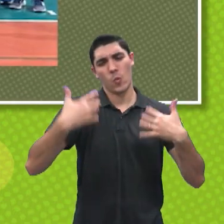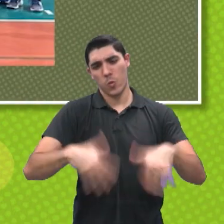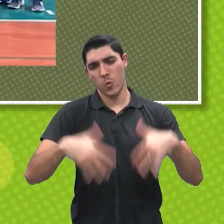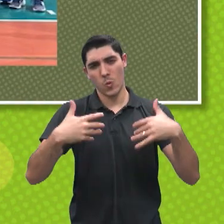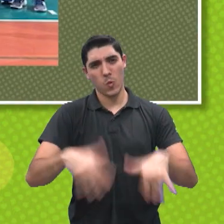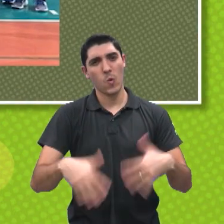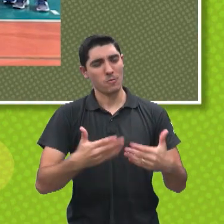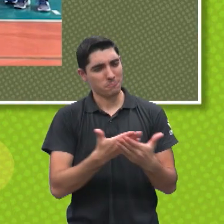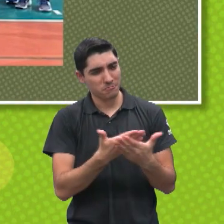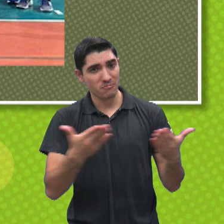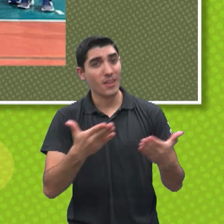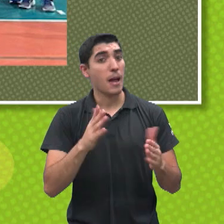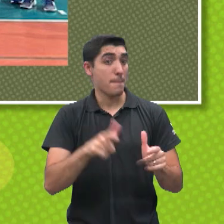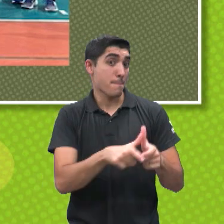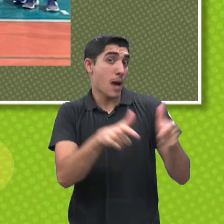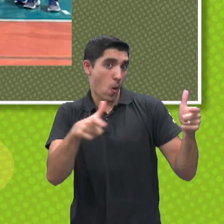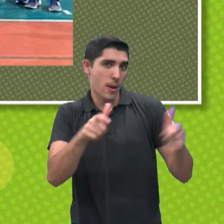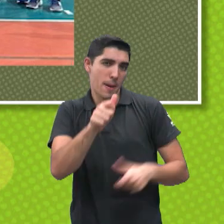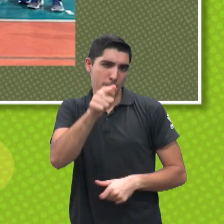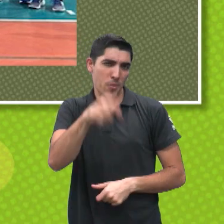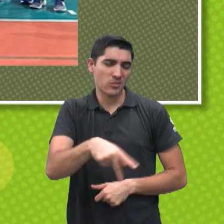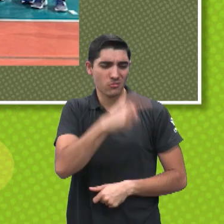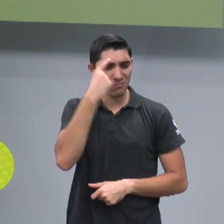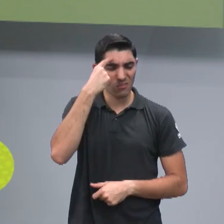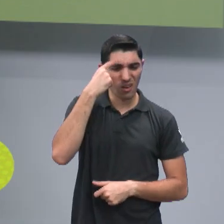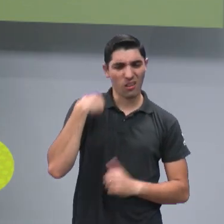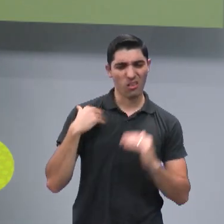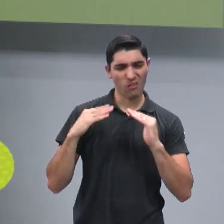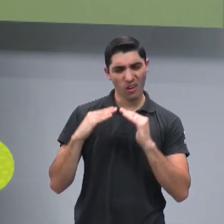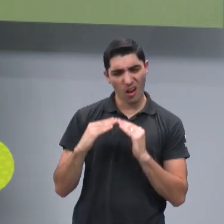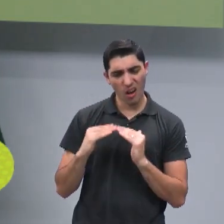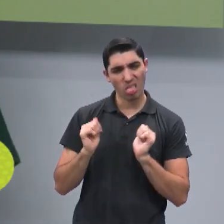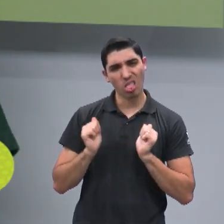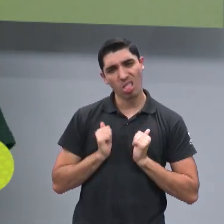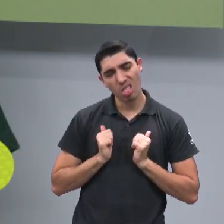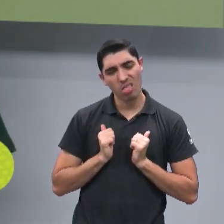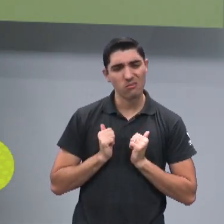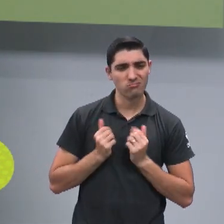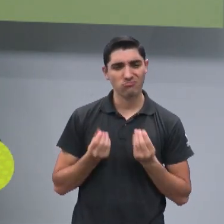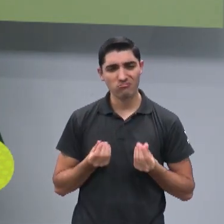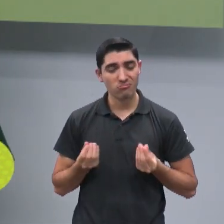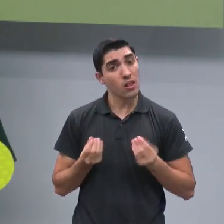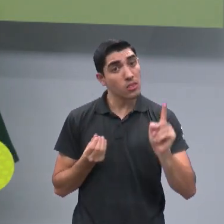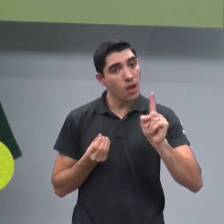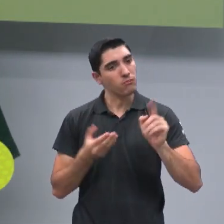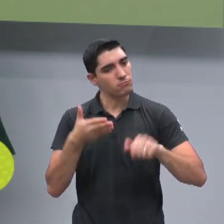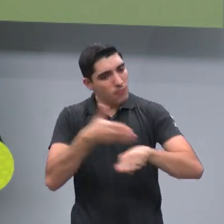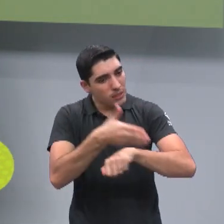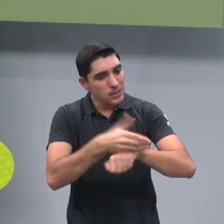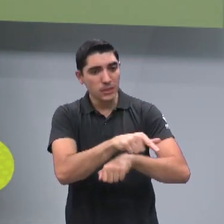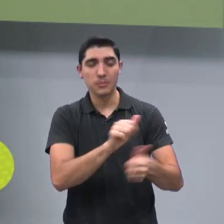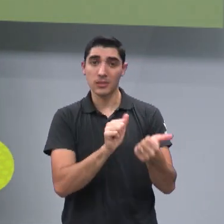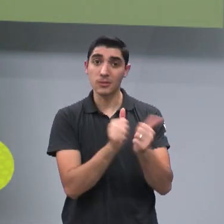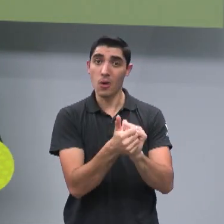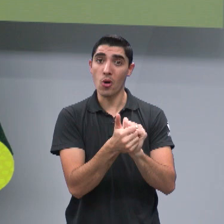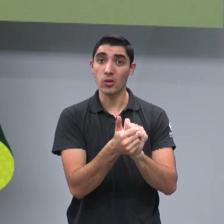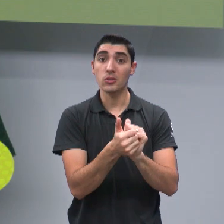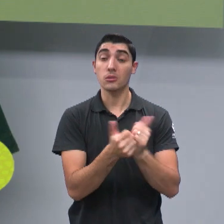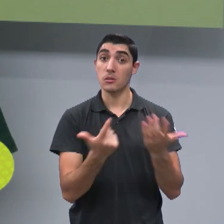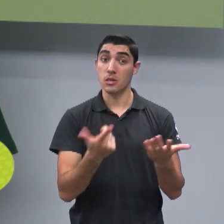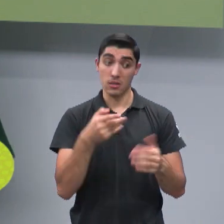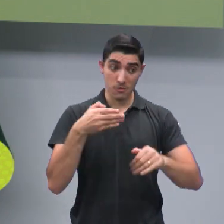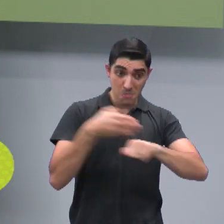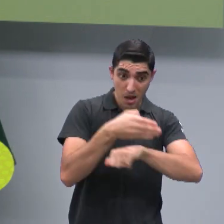muitos aposentados. Pô, o que eu vou fazer? Vou ficar em casa? Não vou ficar em casa? Procura algum esporte para fazer e aí, além de praticar o